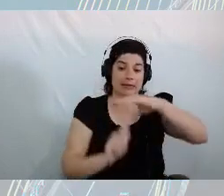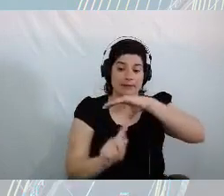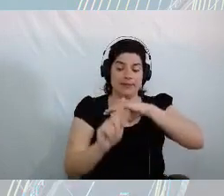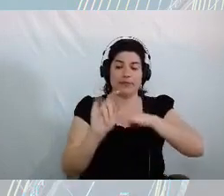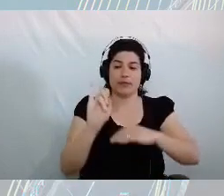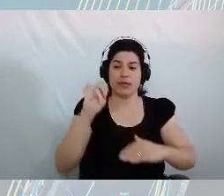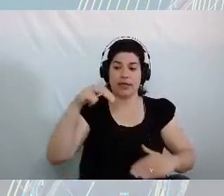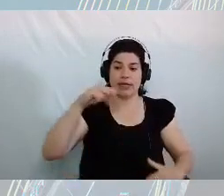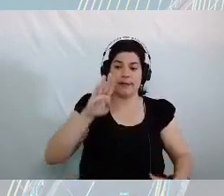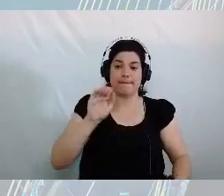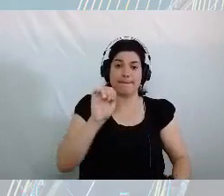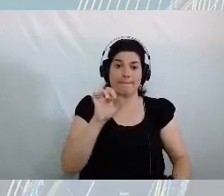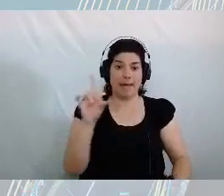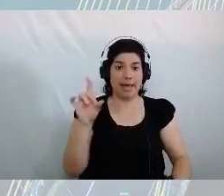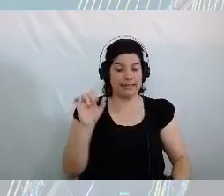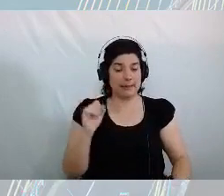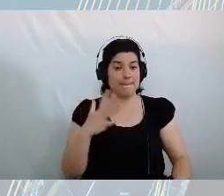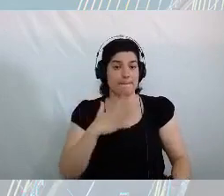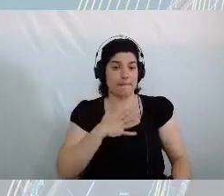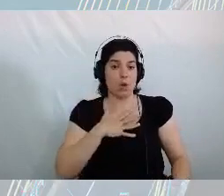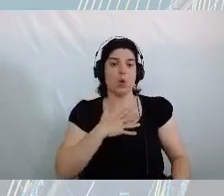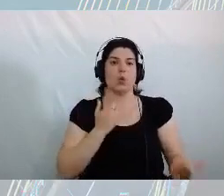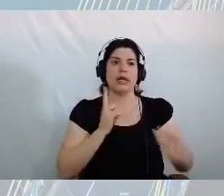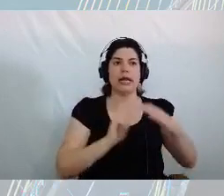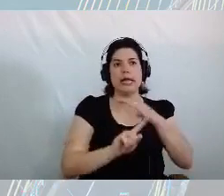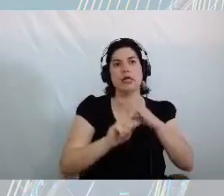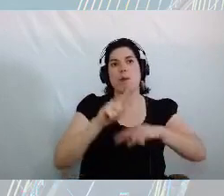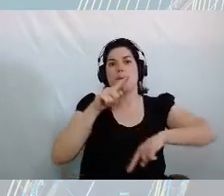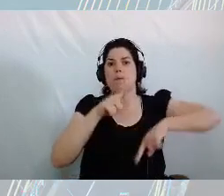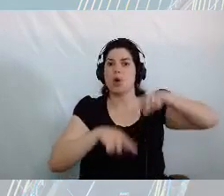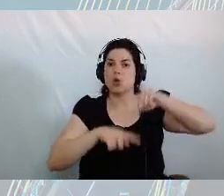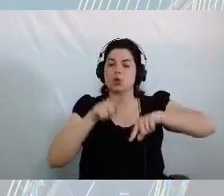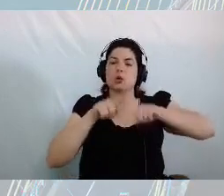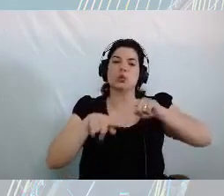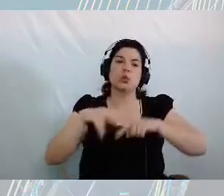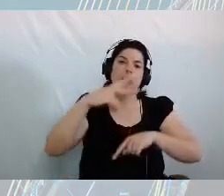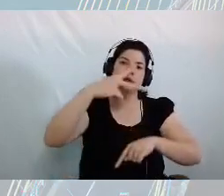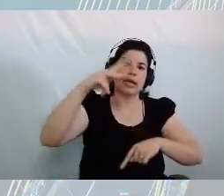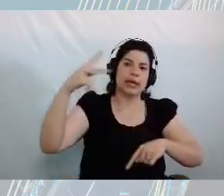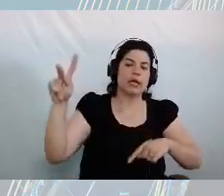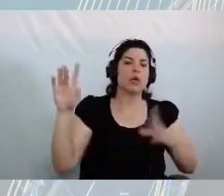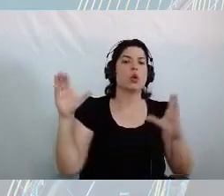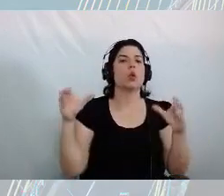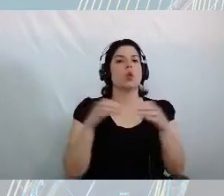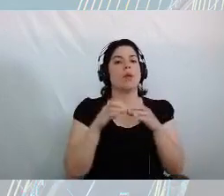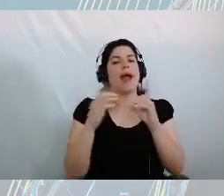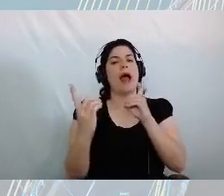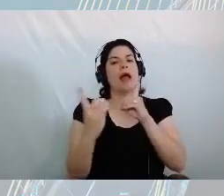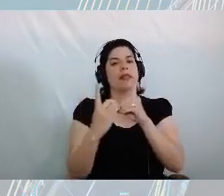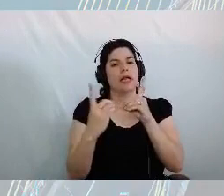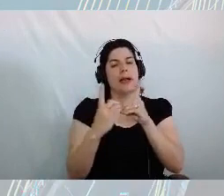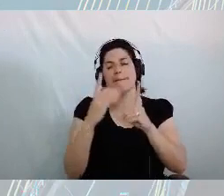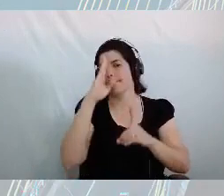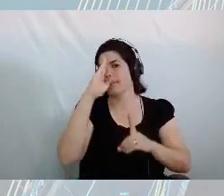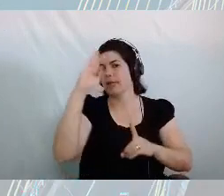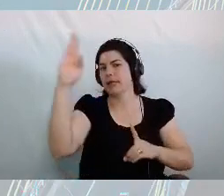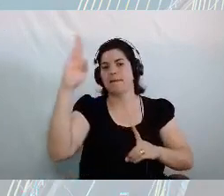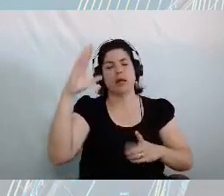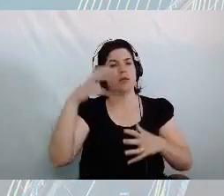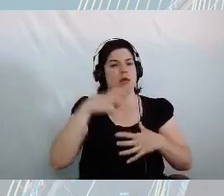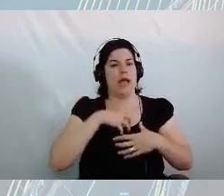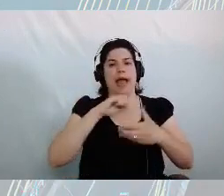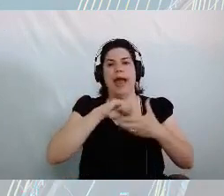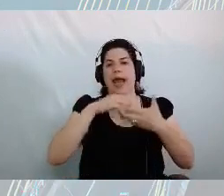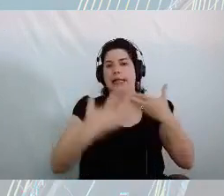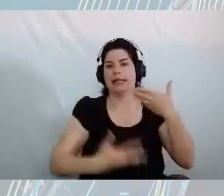embeddings dos meus produtos, quero criar embeddings dos meus assessores, do time de atendimento, com as principais características dessas